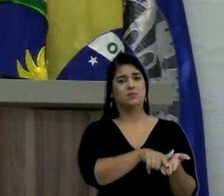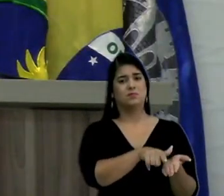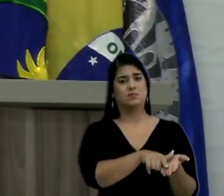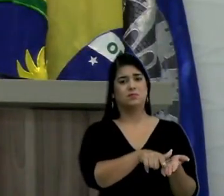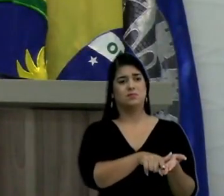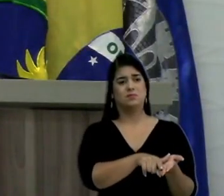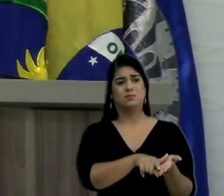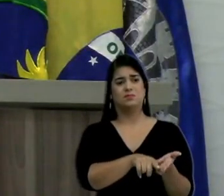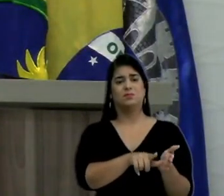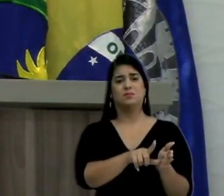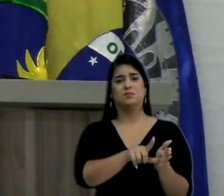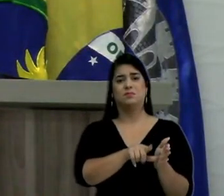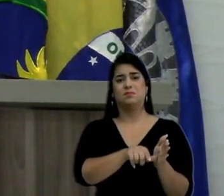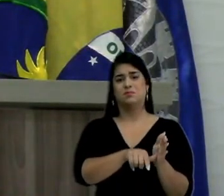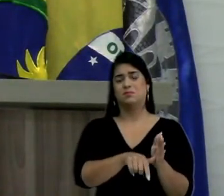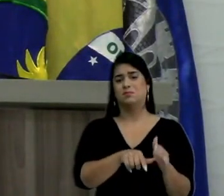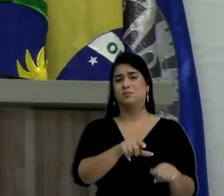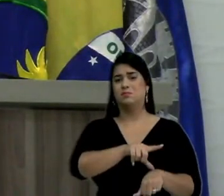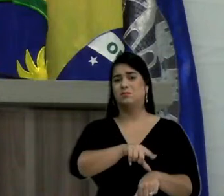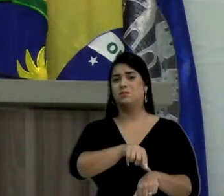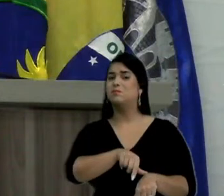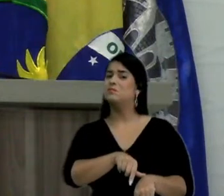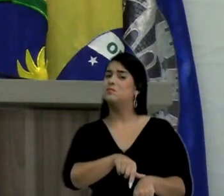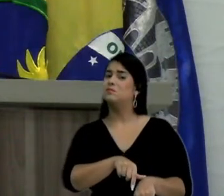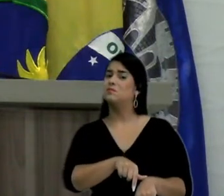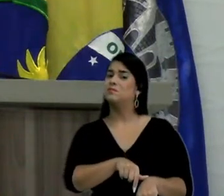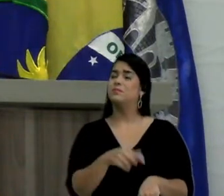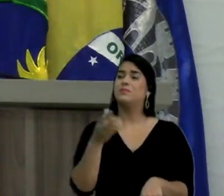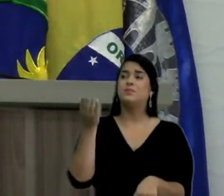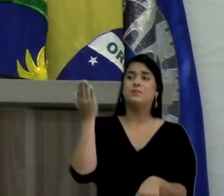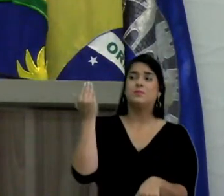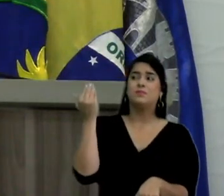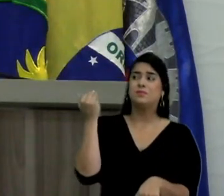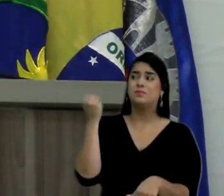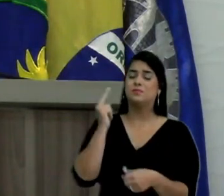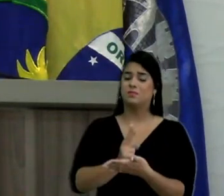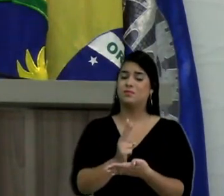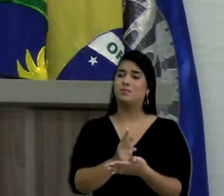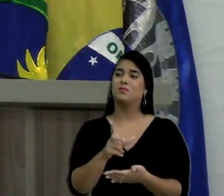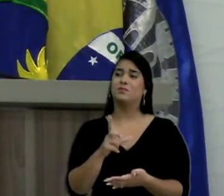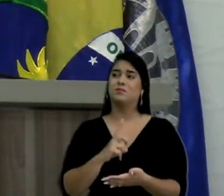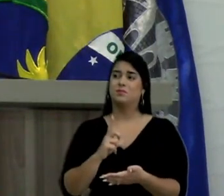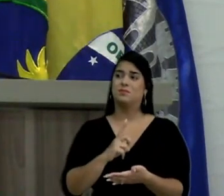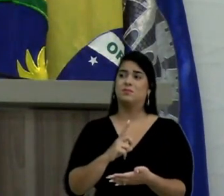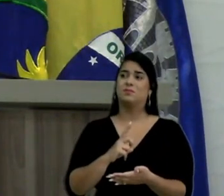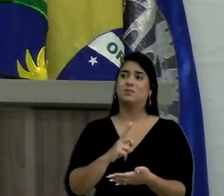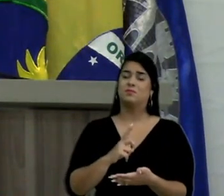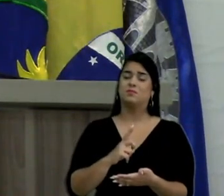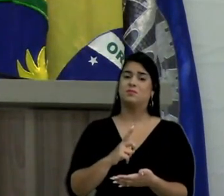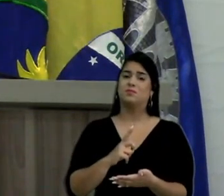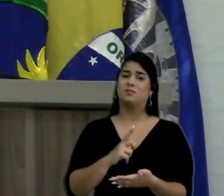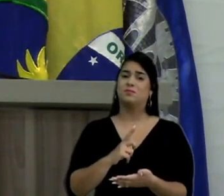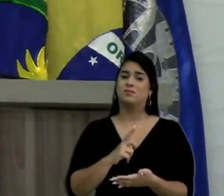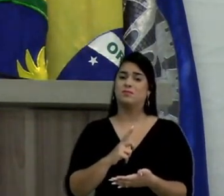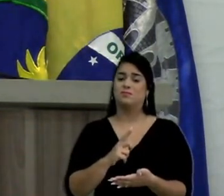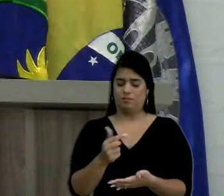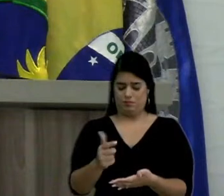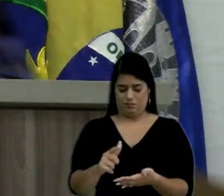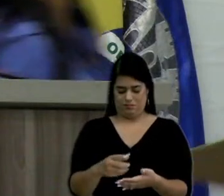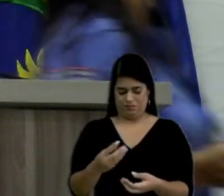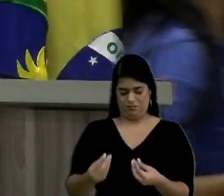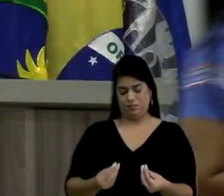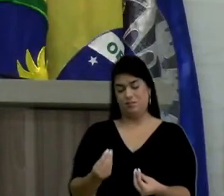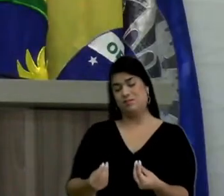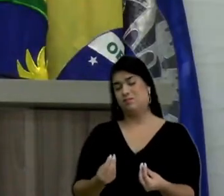gestão mas na outra gestão também sempre existiu isso né Vereador João Medeiro nunca não tem como não não